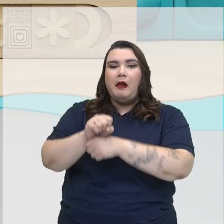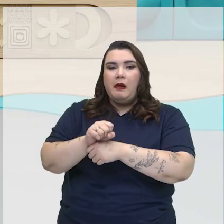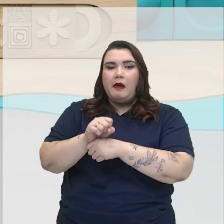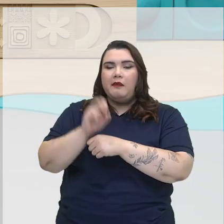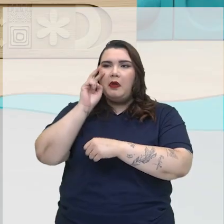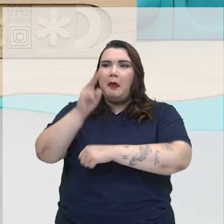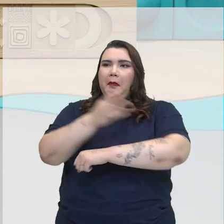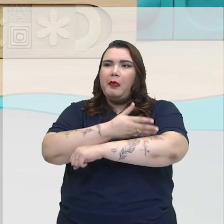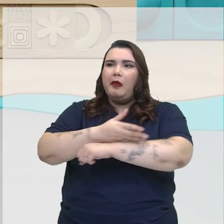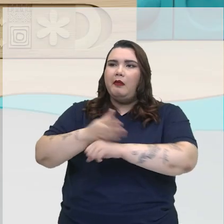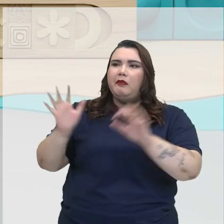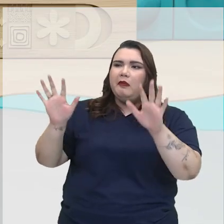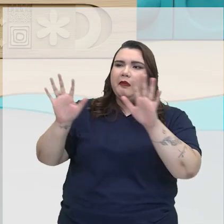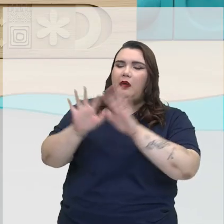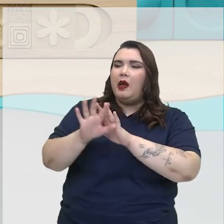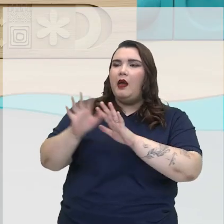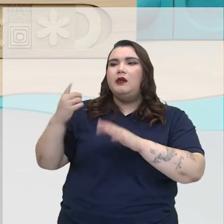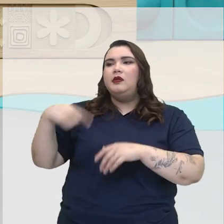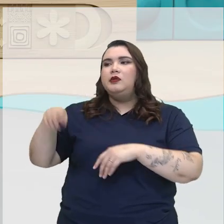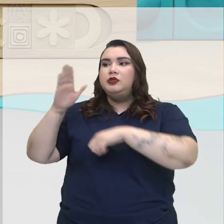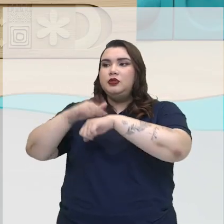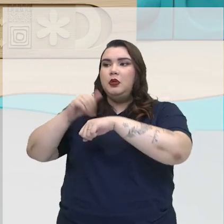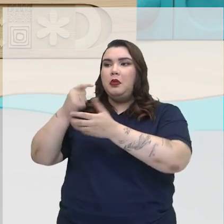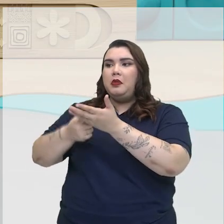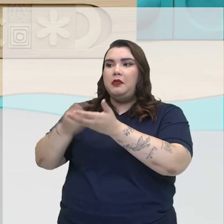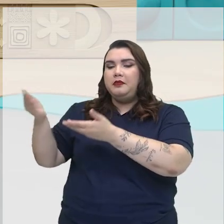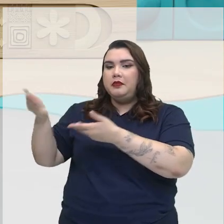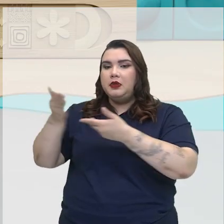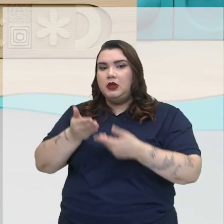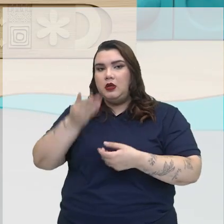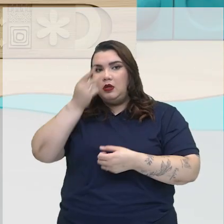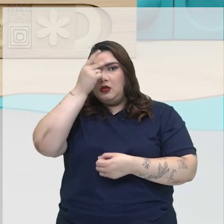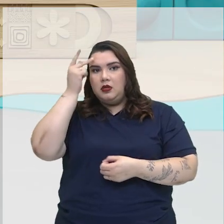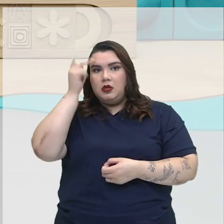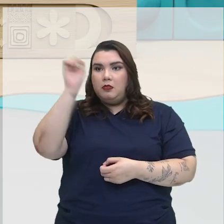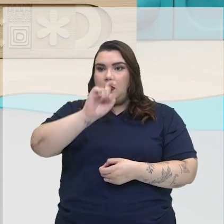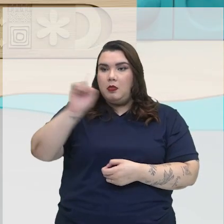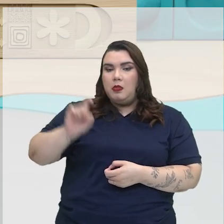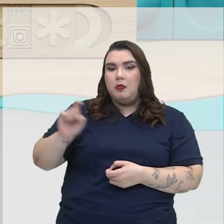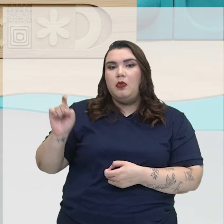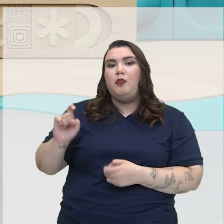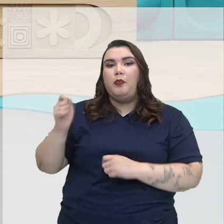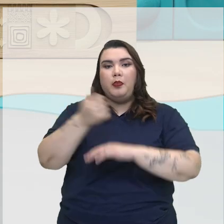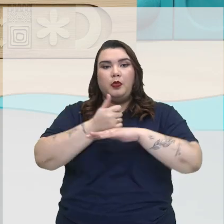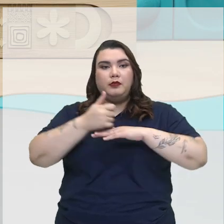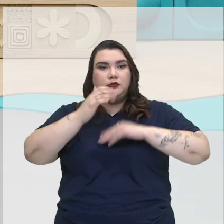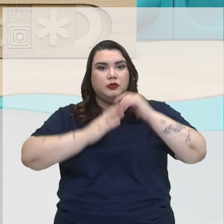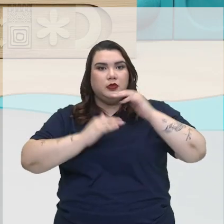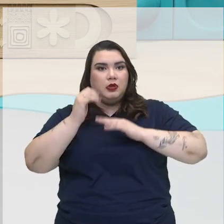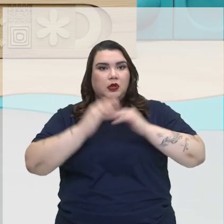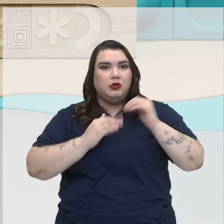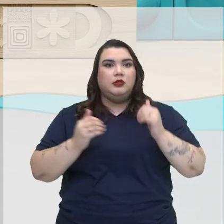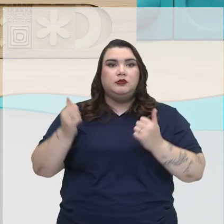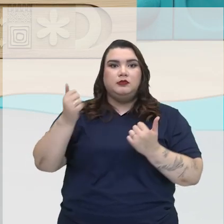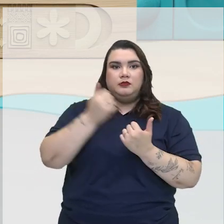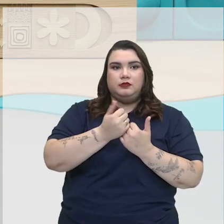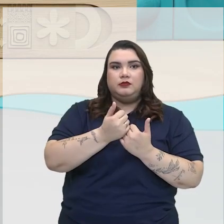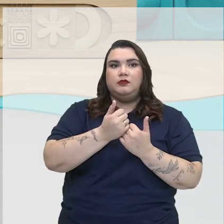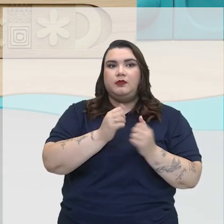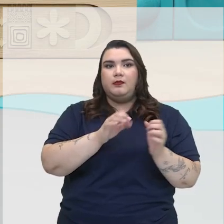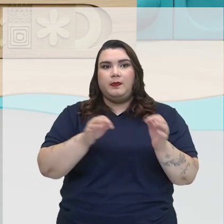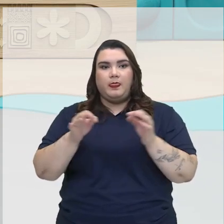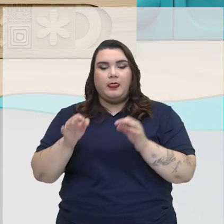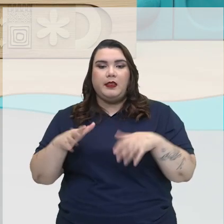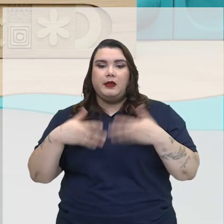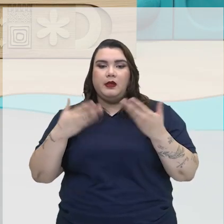muro apagado branco, que contratam-se artistas do grafite, que a gente chama de grafiteiros, para fazerem as suas composições, né?